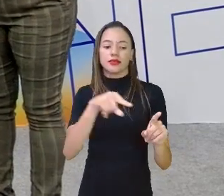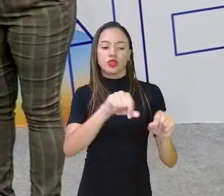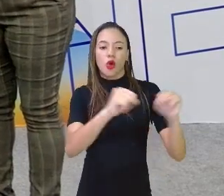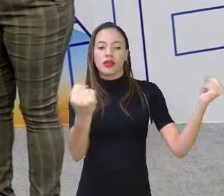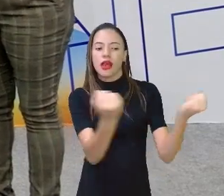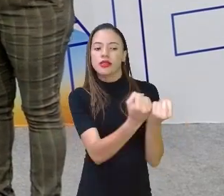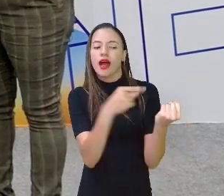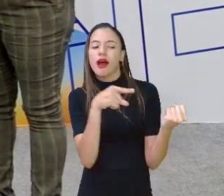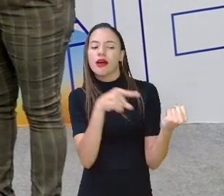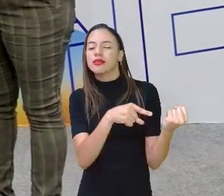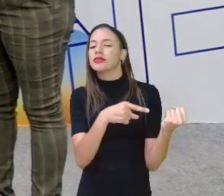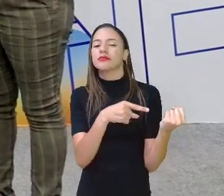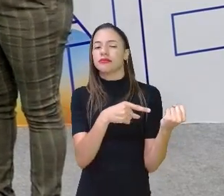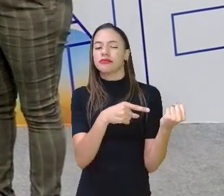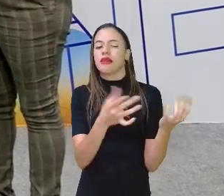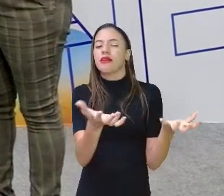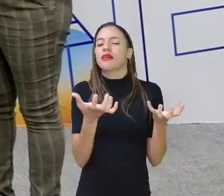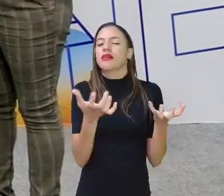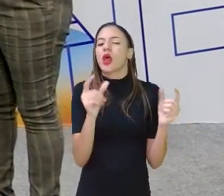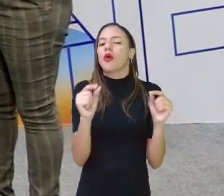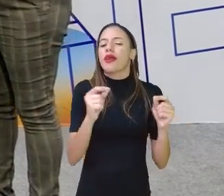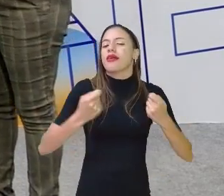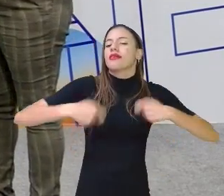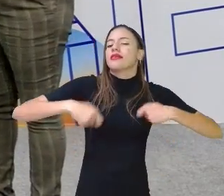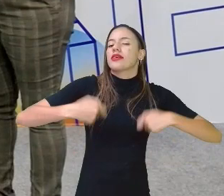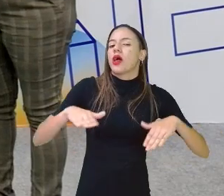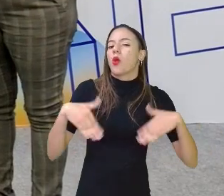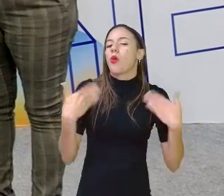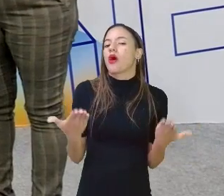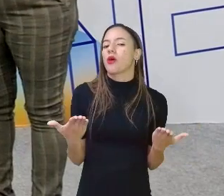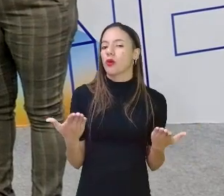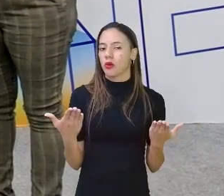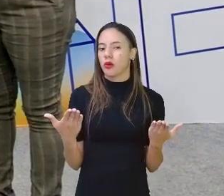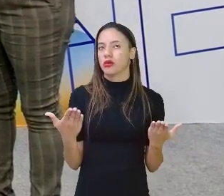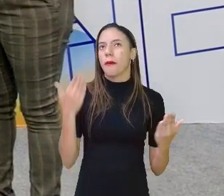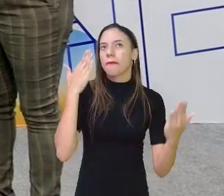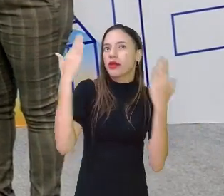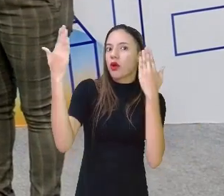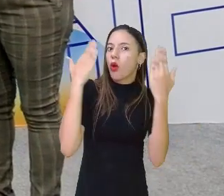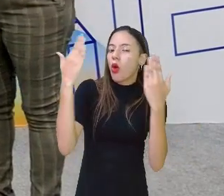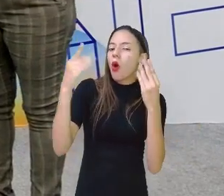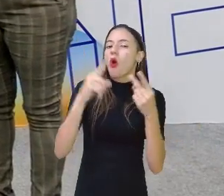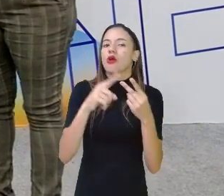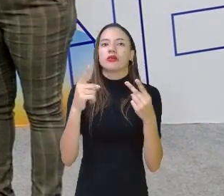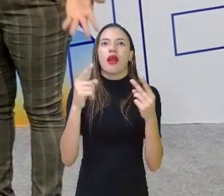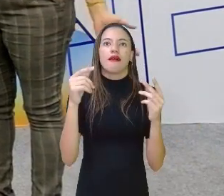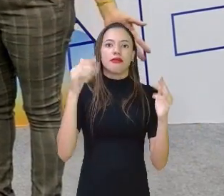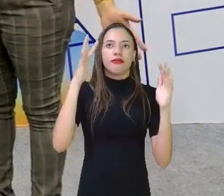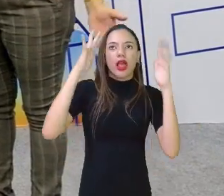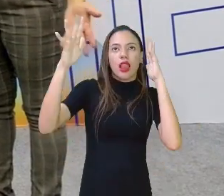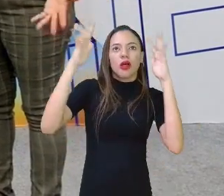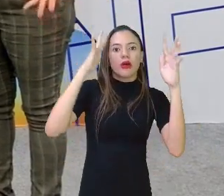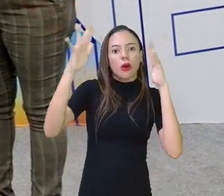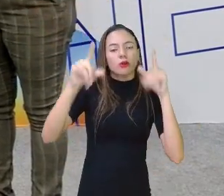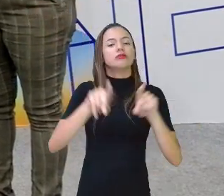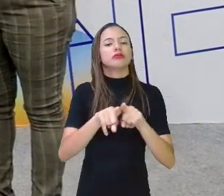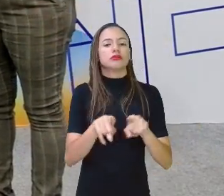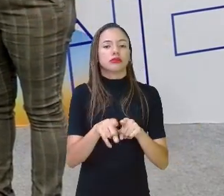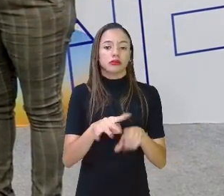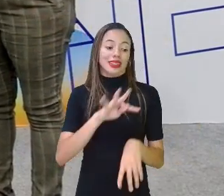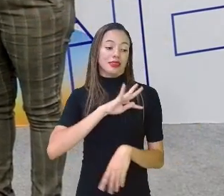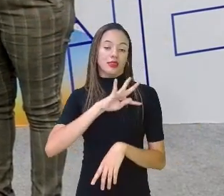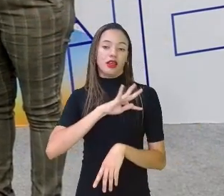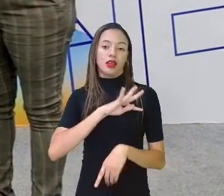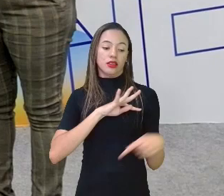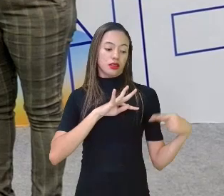demandando, né? Ok. Com as necessidades psicológicas, filosóficas, né? A técnica